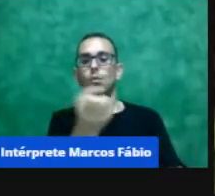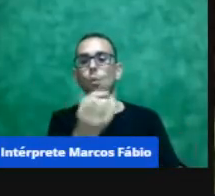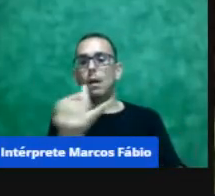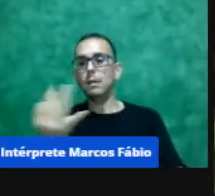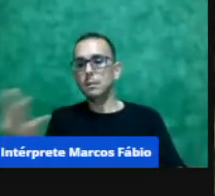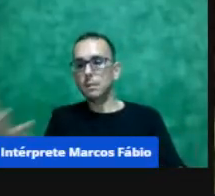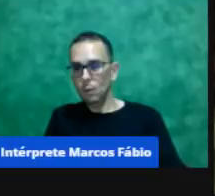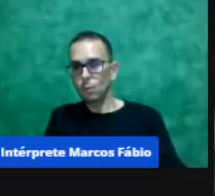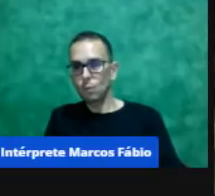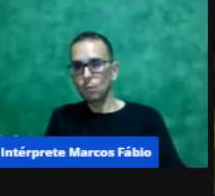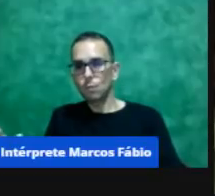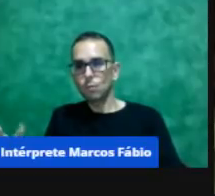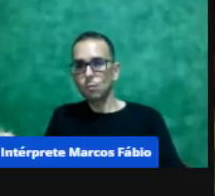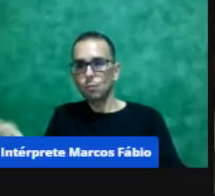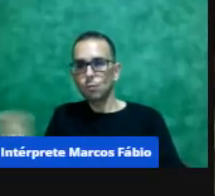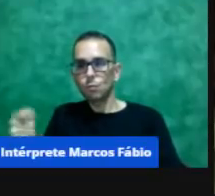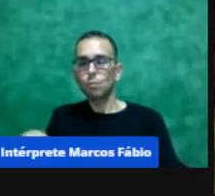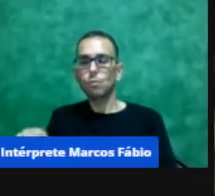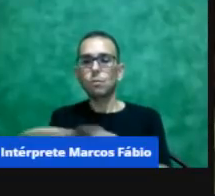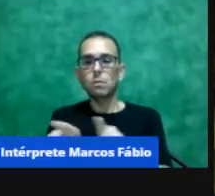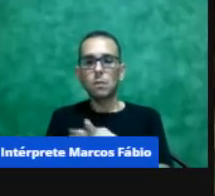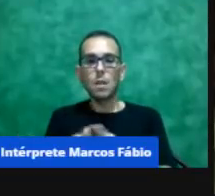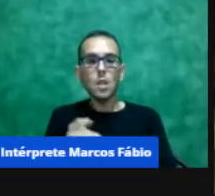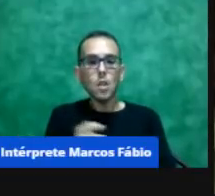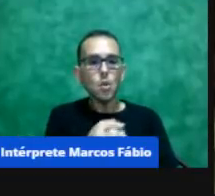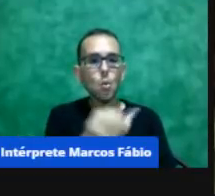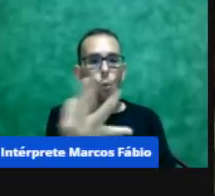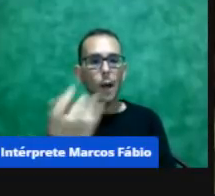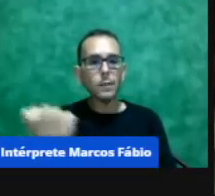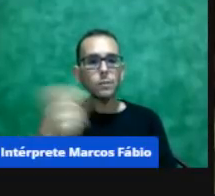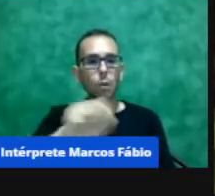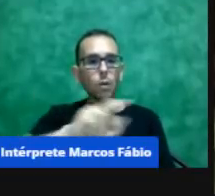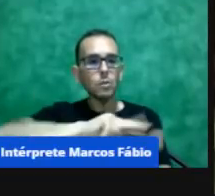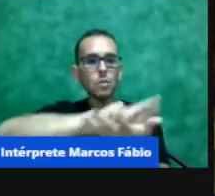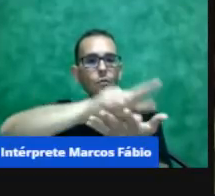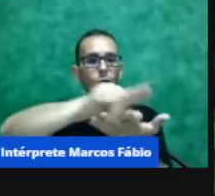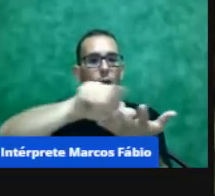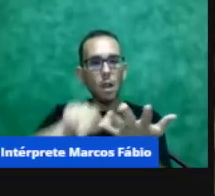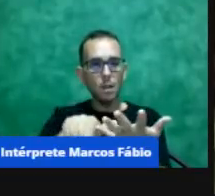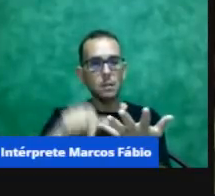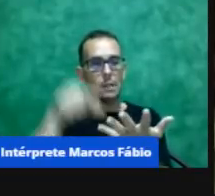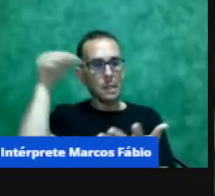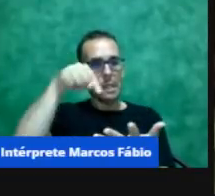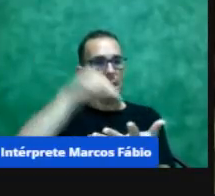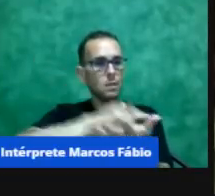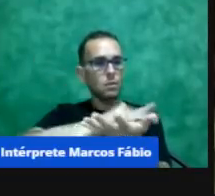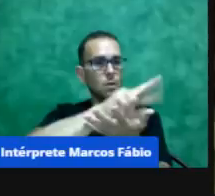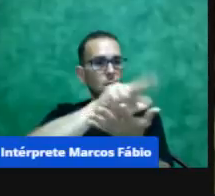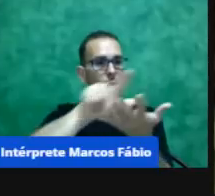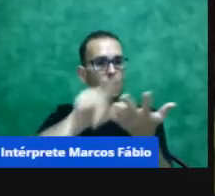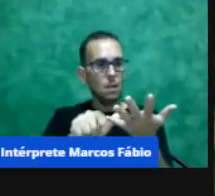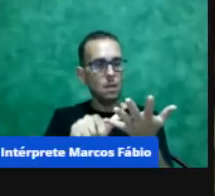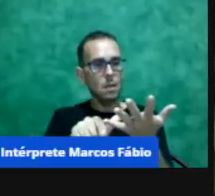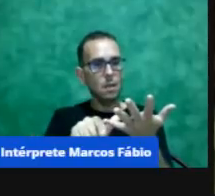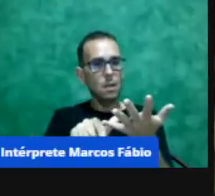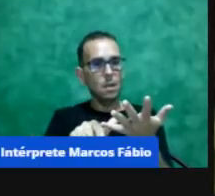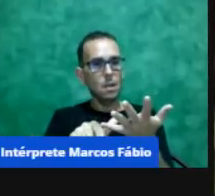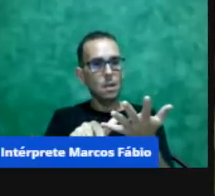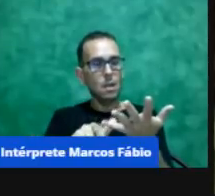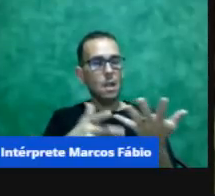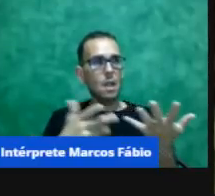são executadas e quais as possíveis variações. E nessas variações é importante dizer o seguinte: você